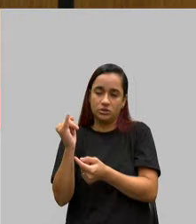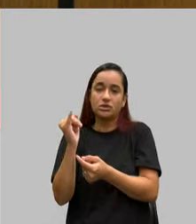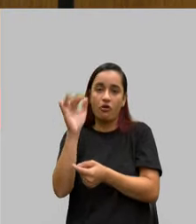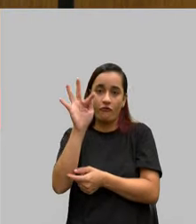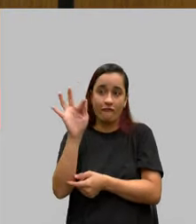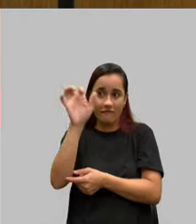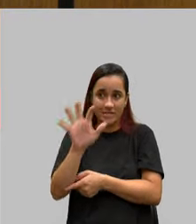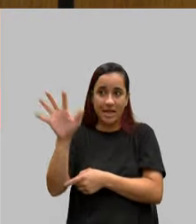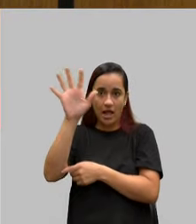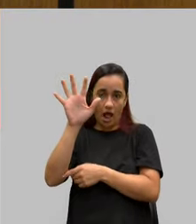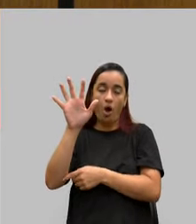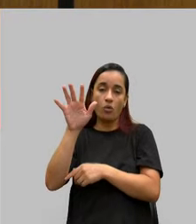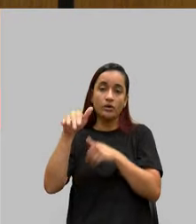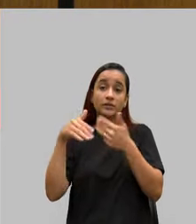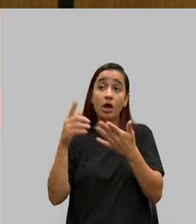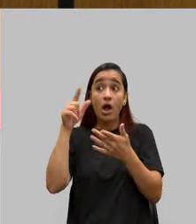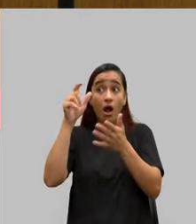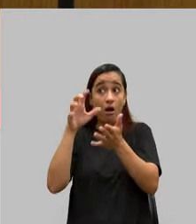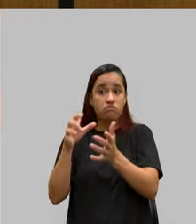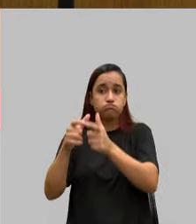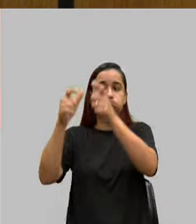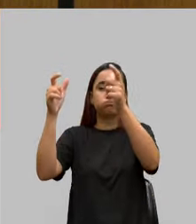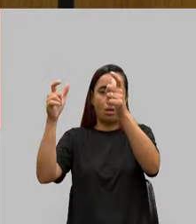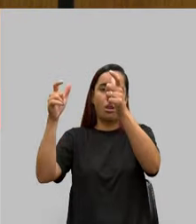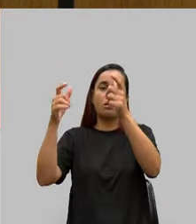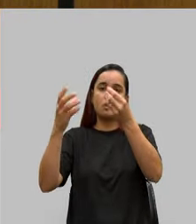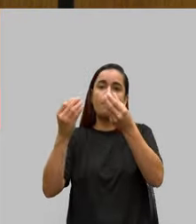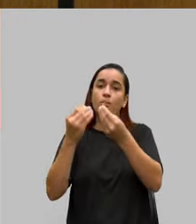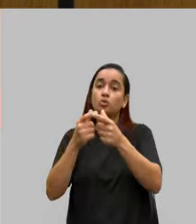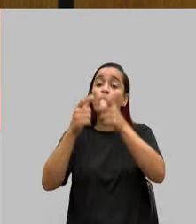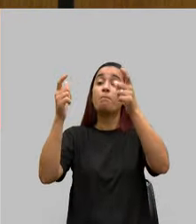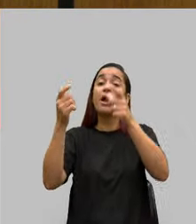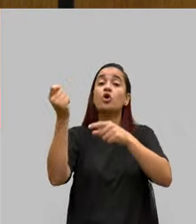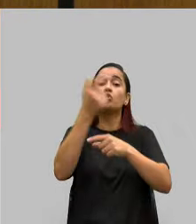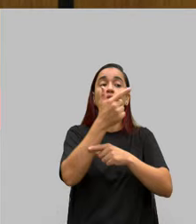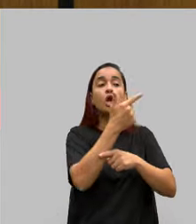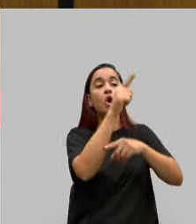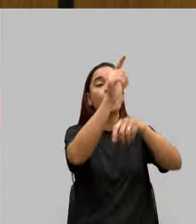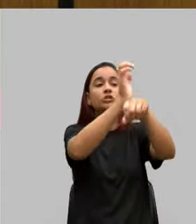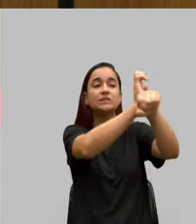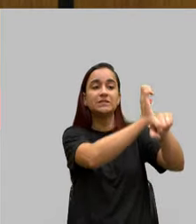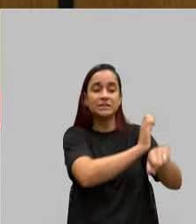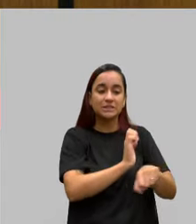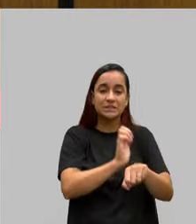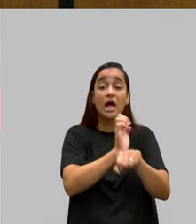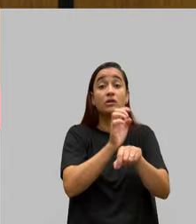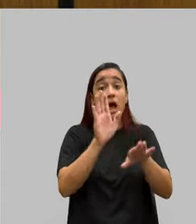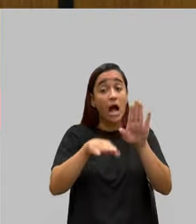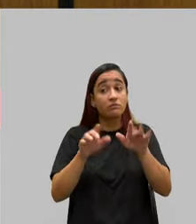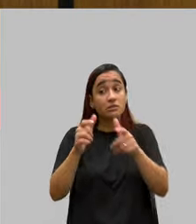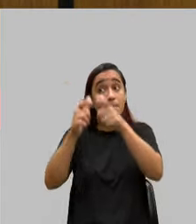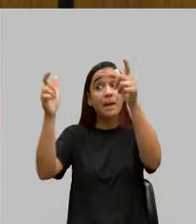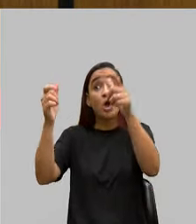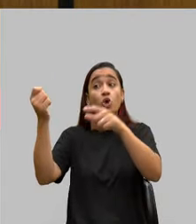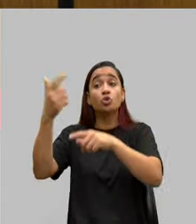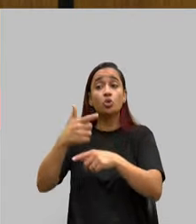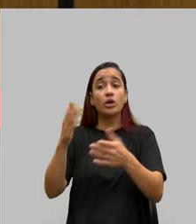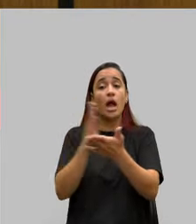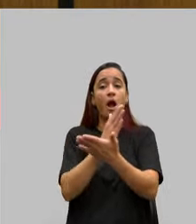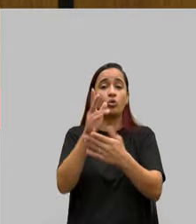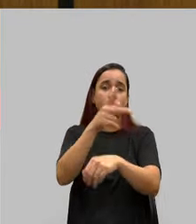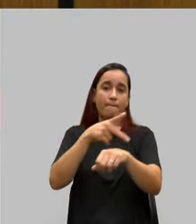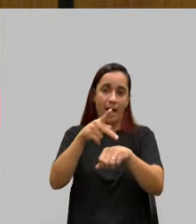uma porção muito grande do estado é maior do que vários outros estados brasileiros e até que de alguns países né então um público